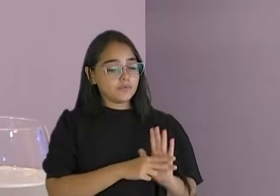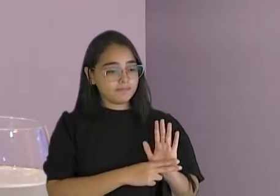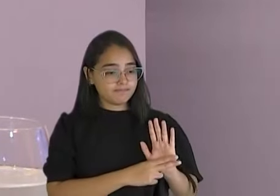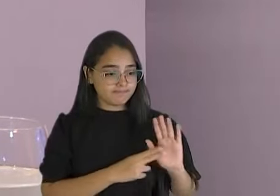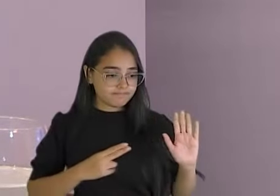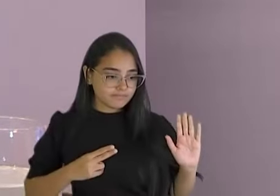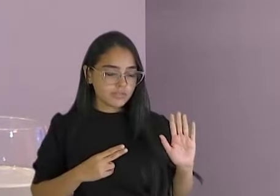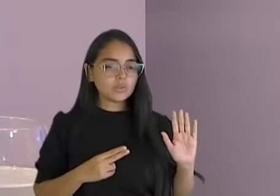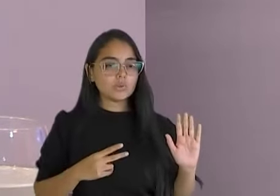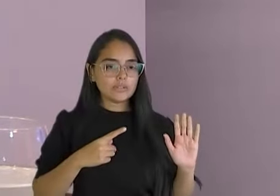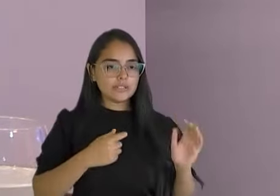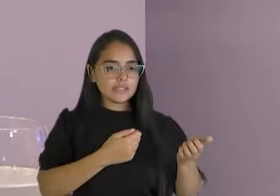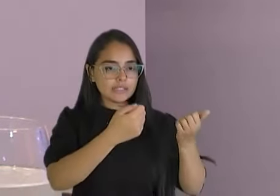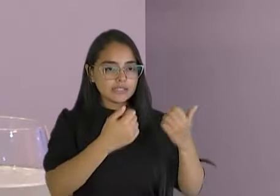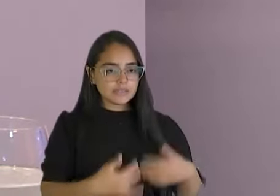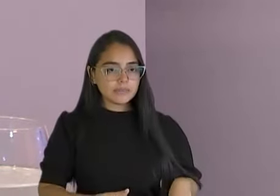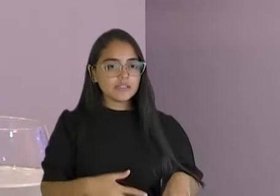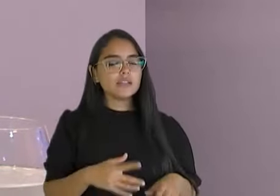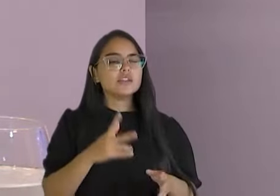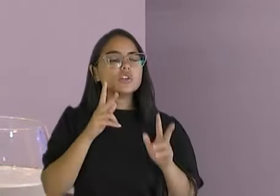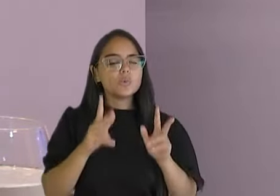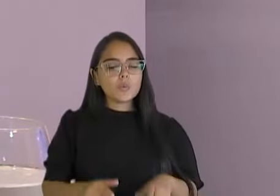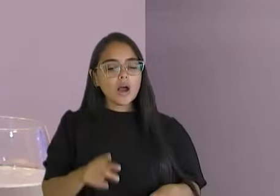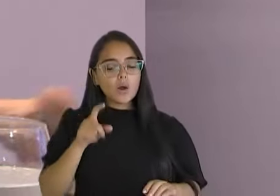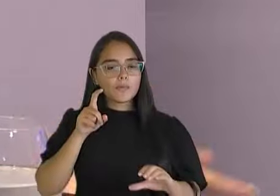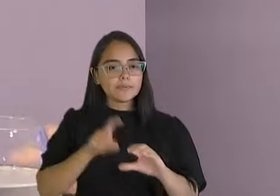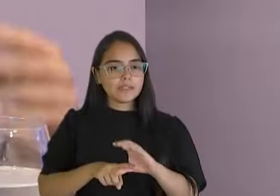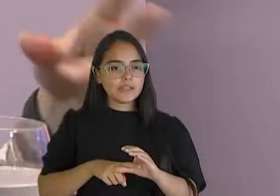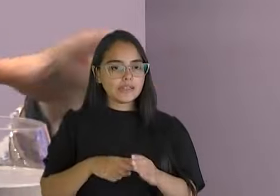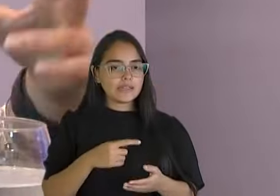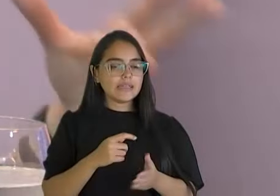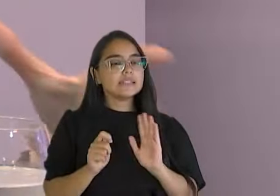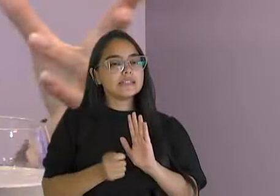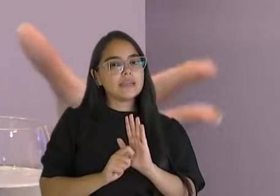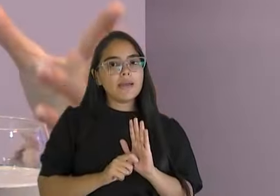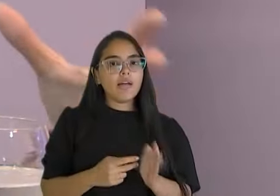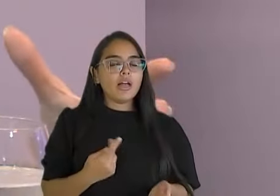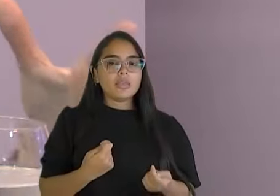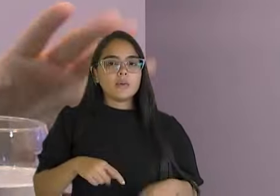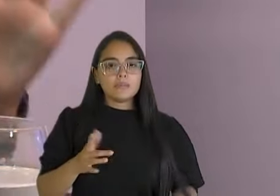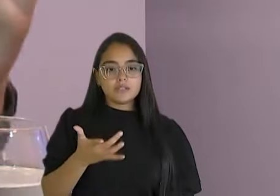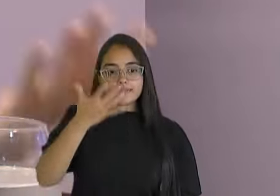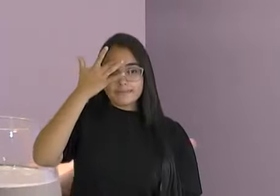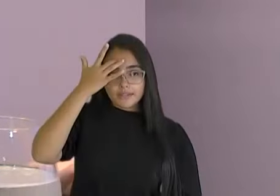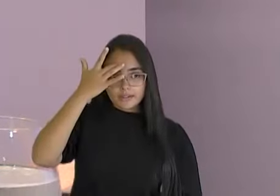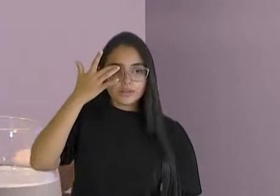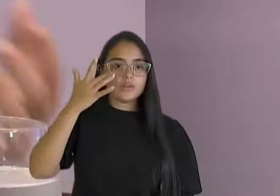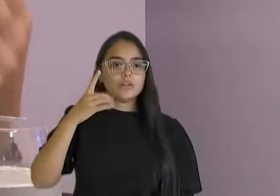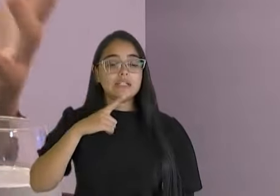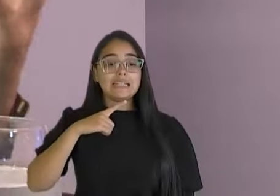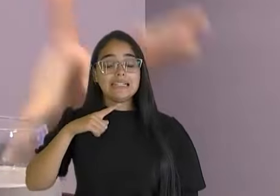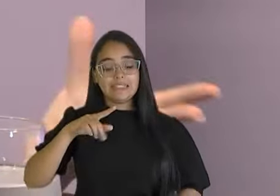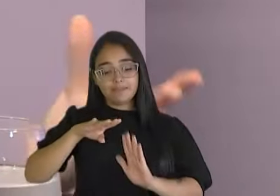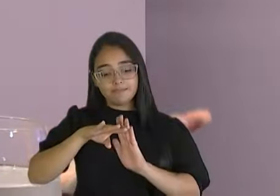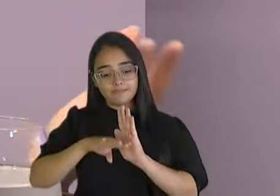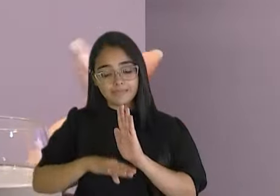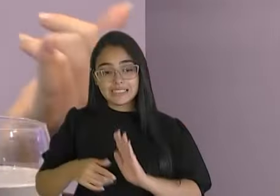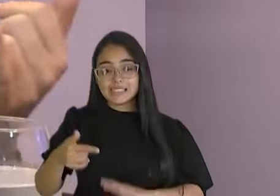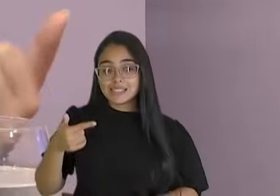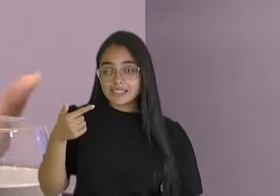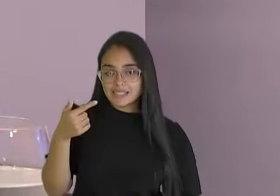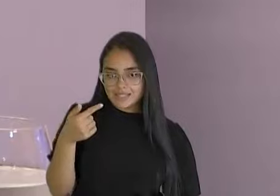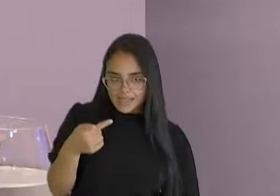mesmos critérios que a gente usa para a dependência química. Que a gente não precisa, vamos dizer assim, decorar o DSM nem tudo, né? Que são 7 critérios, que são bem fáceis, assim,